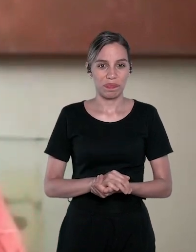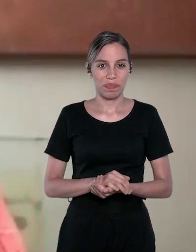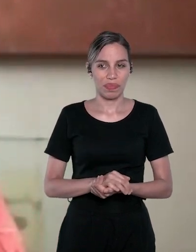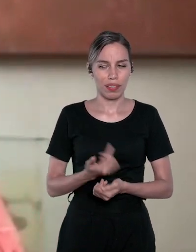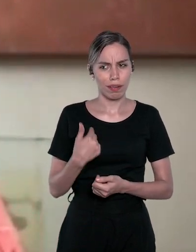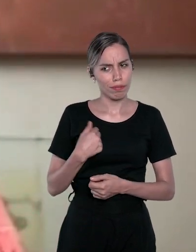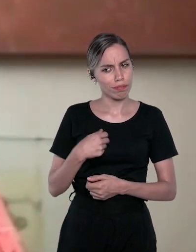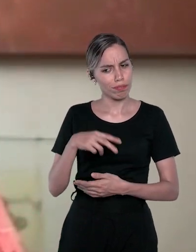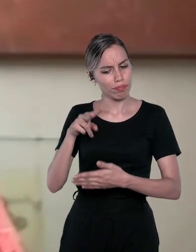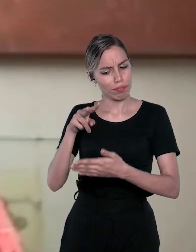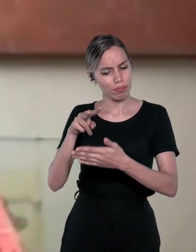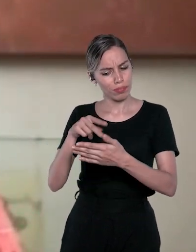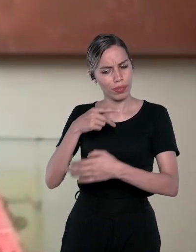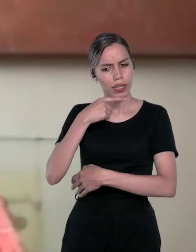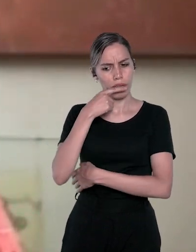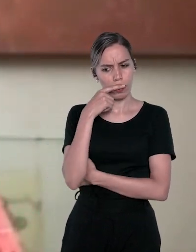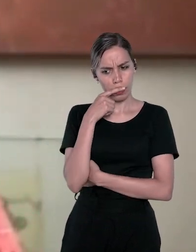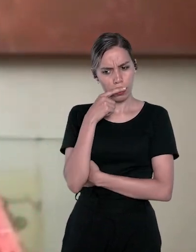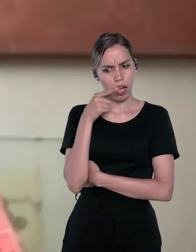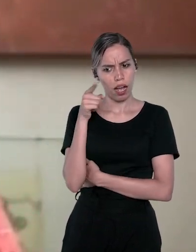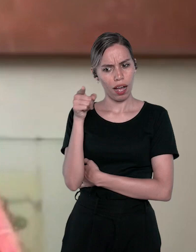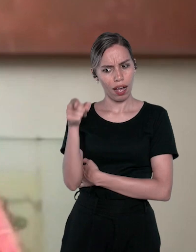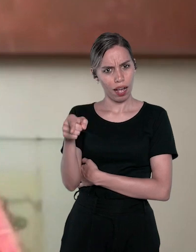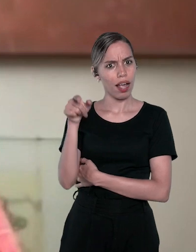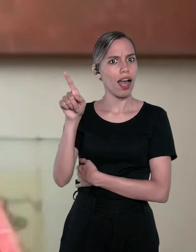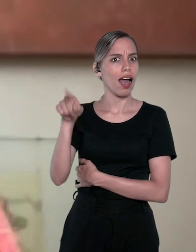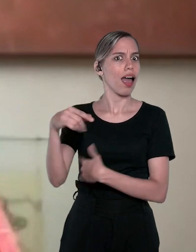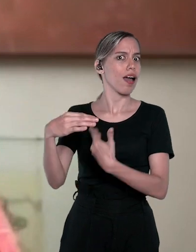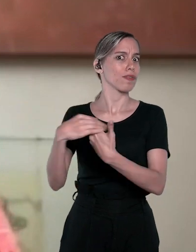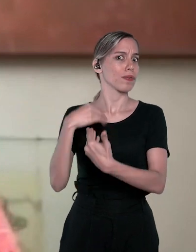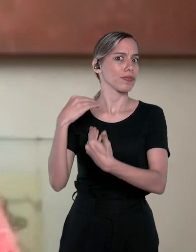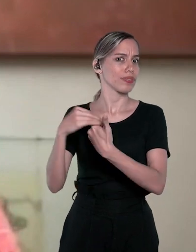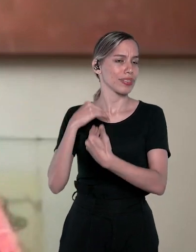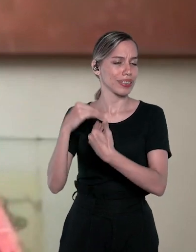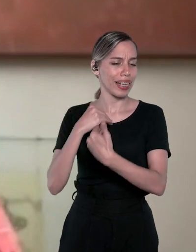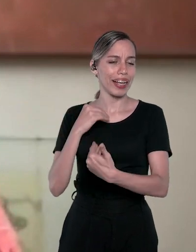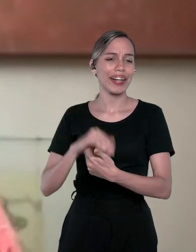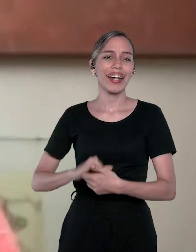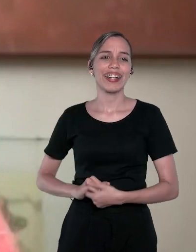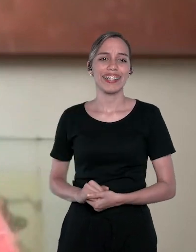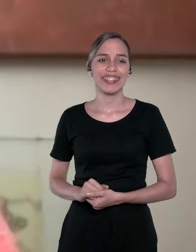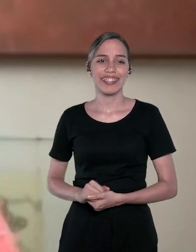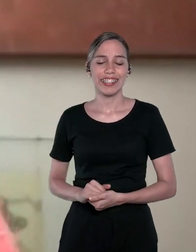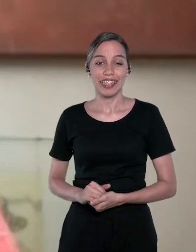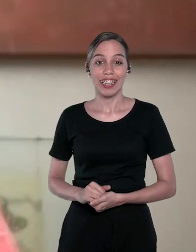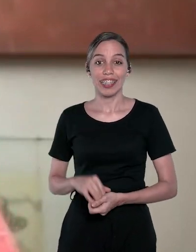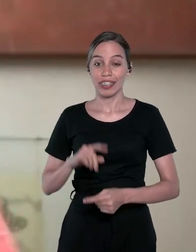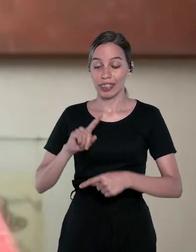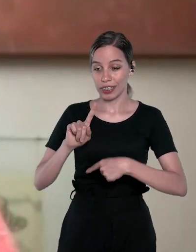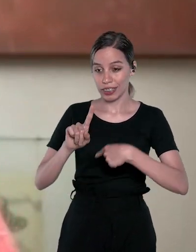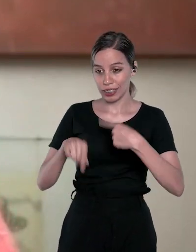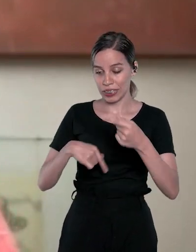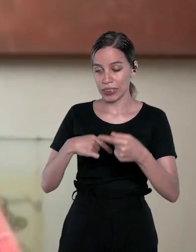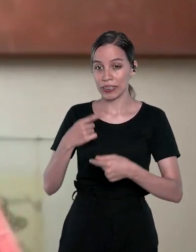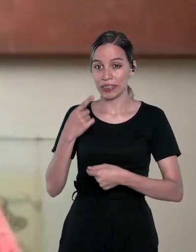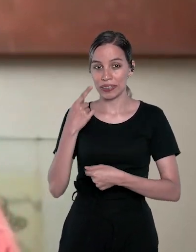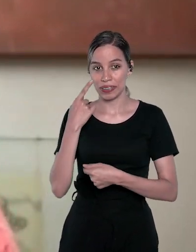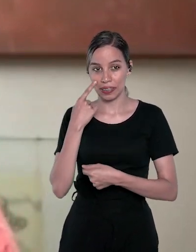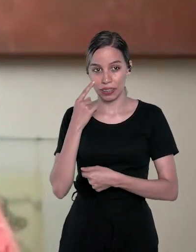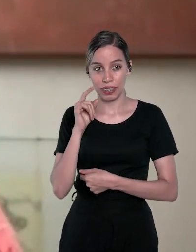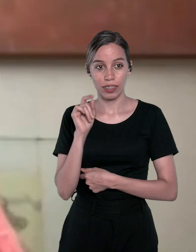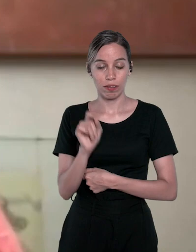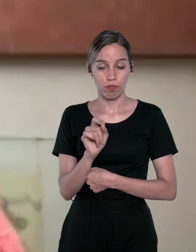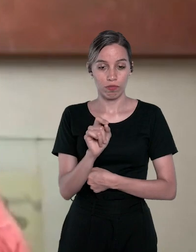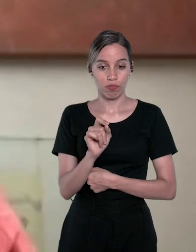Eu tomei isso, digamos, como até um conselho, e fui verificar, e